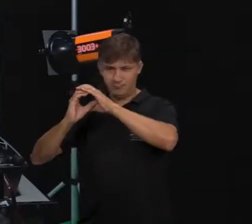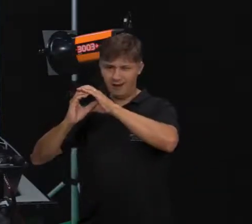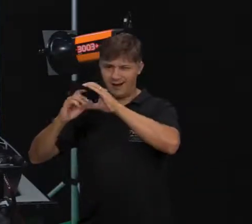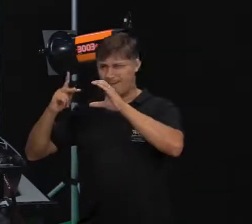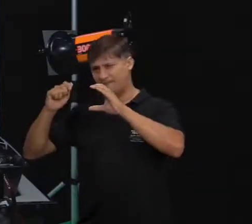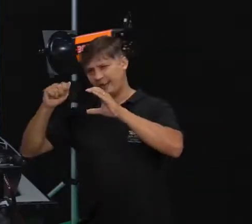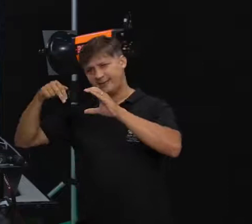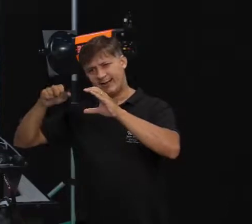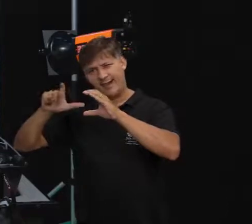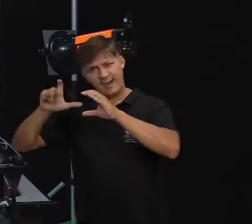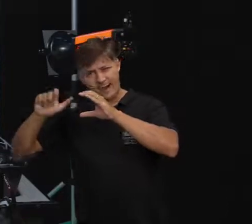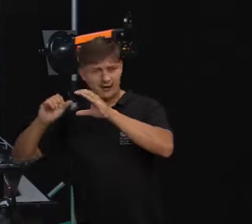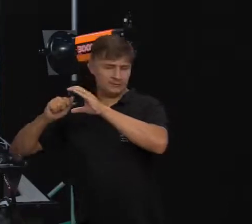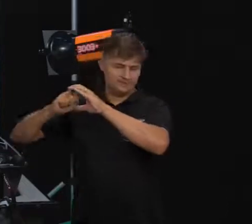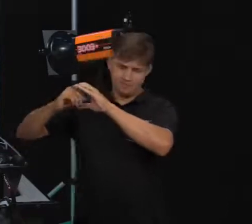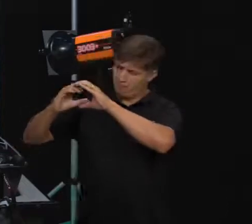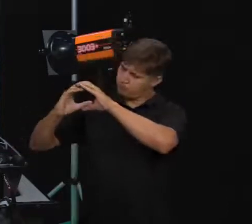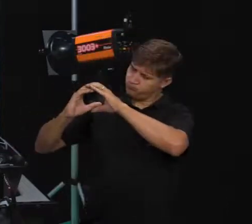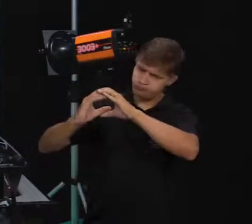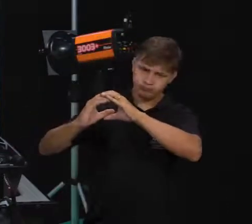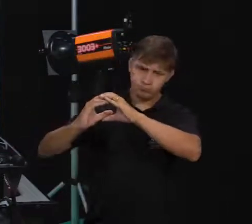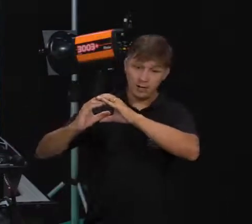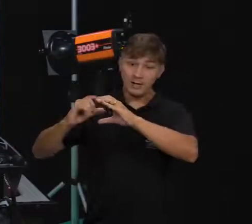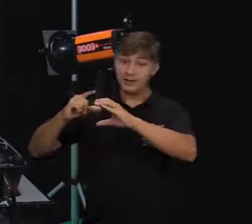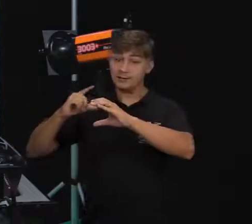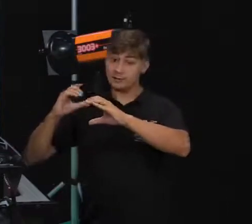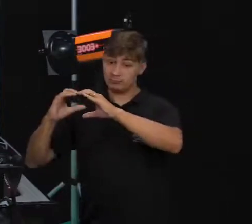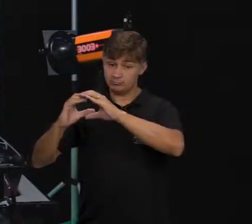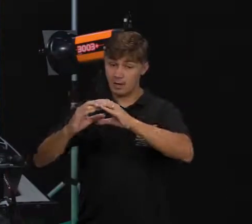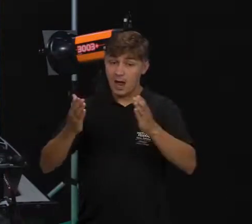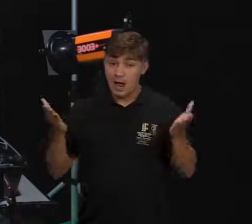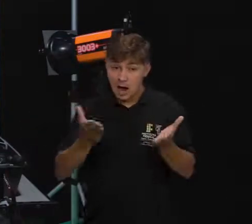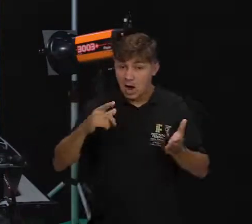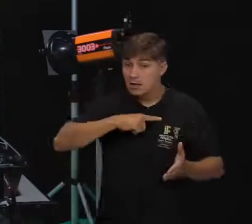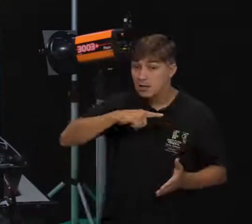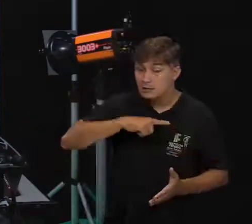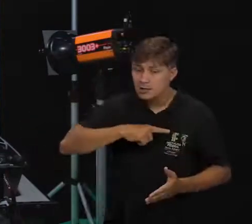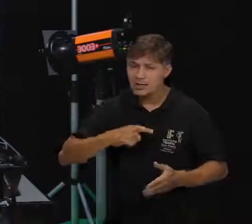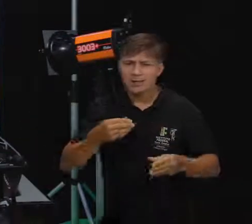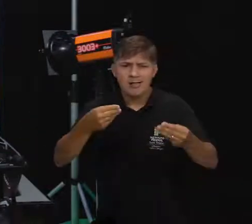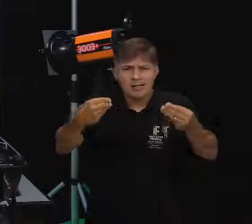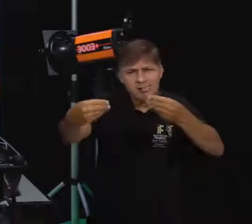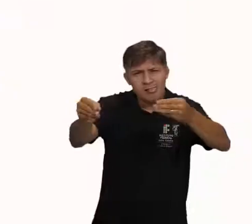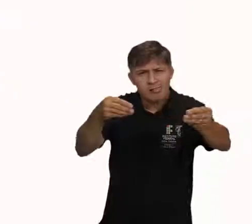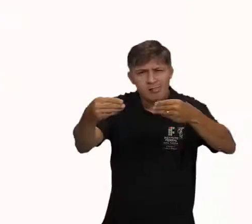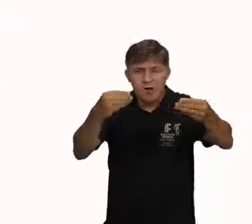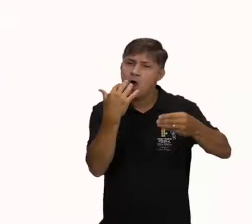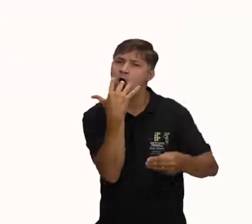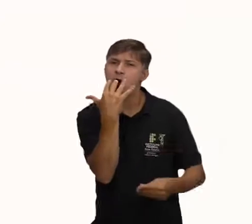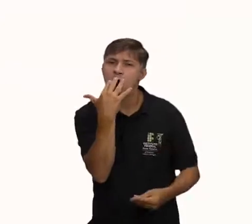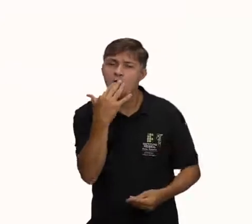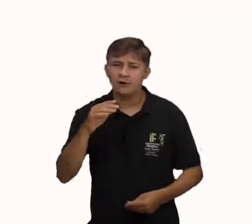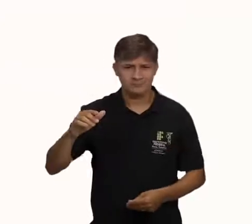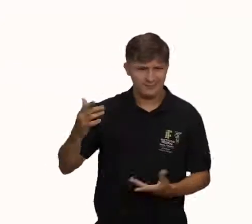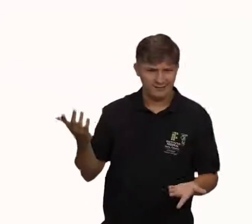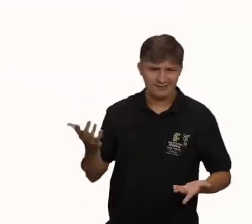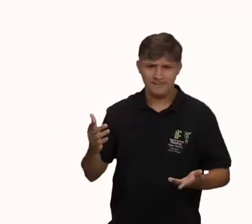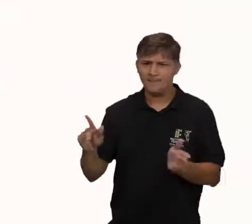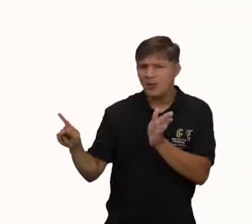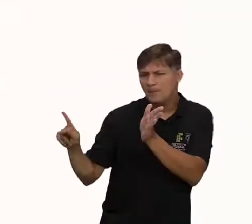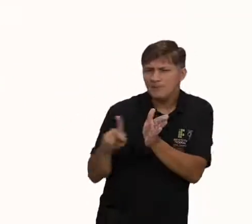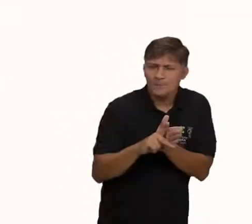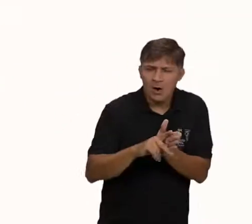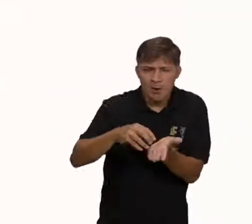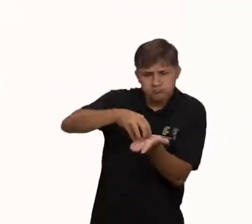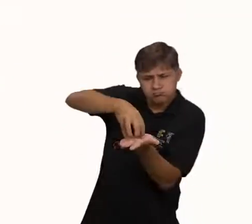refletor parabólico. Só que o que eu fiz de diferente agora é que eu trouxe uma gelatina, ó. Esse aqui são filtros coloridos, que